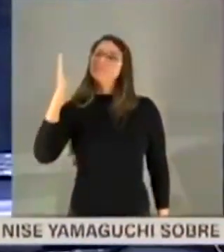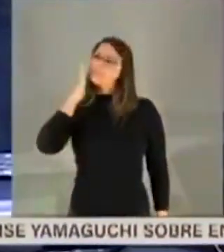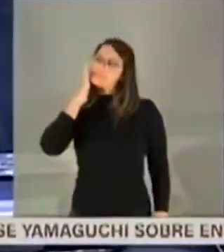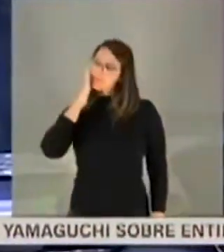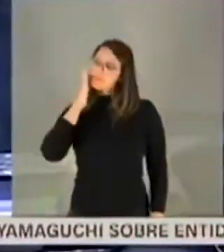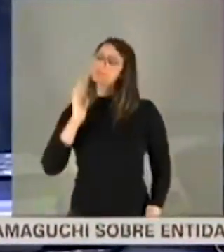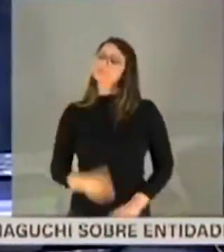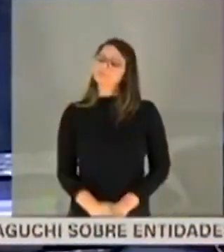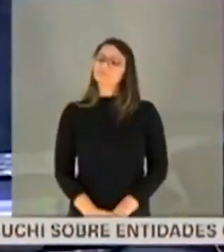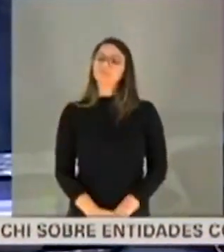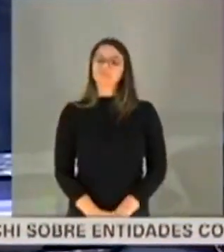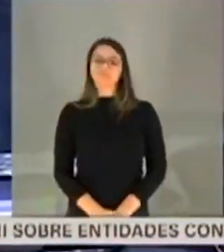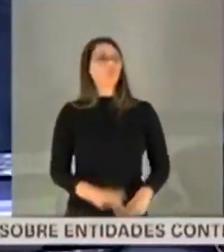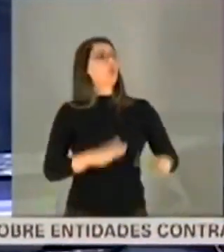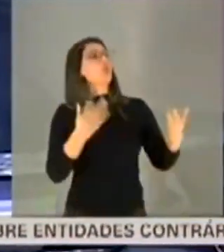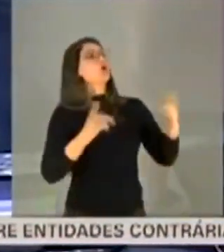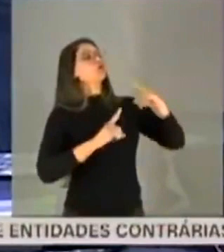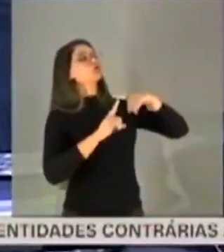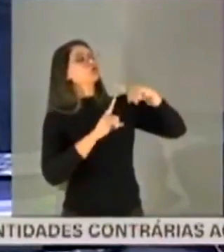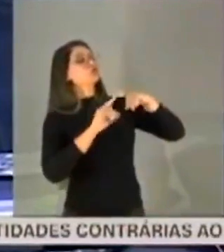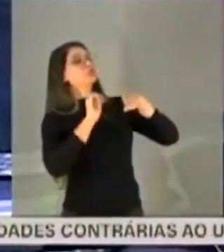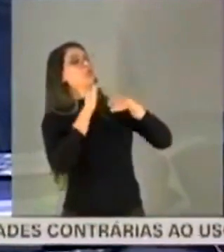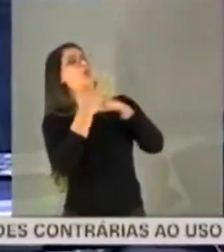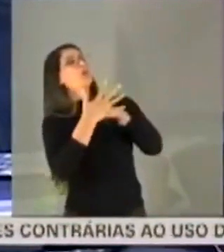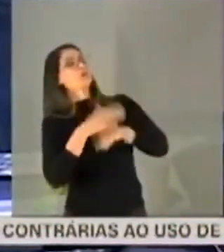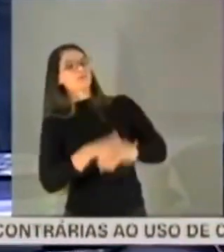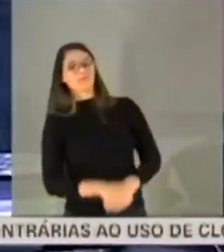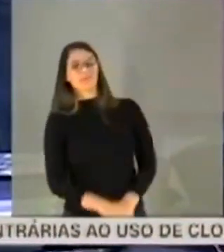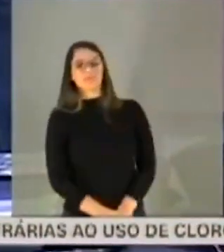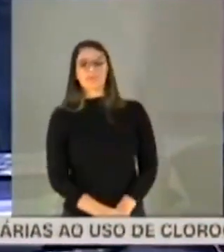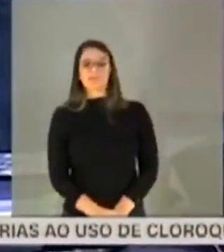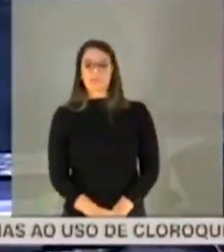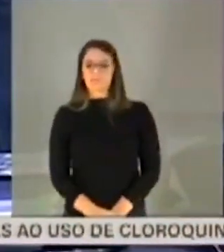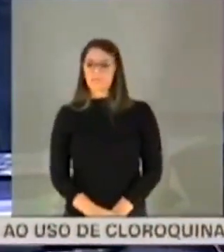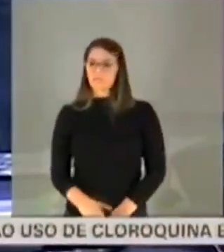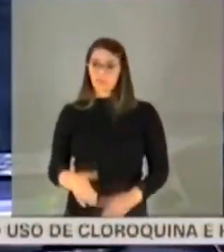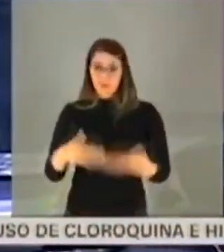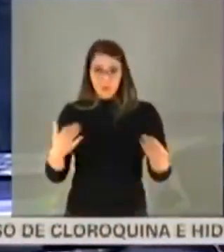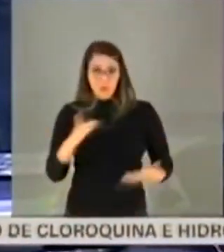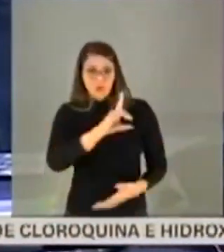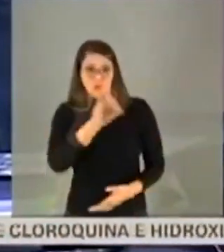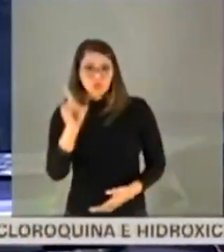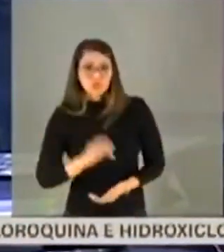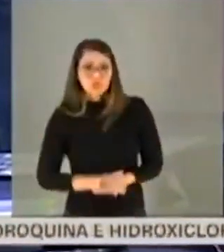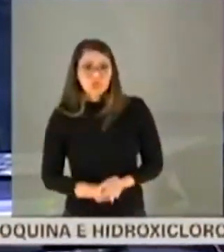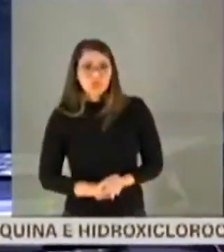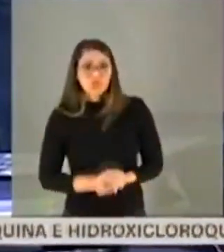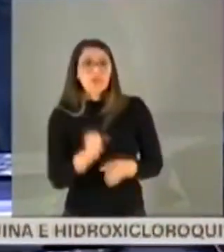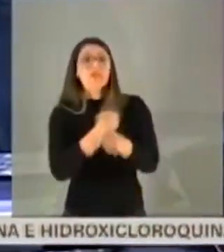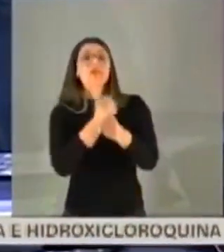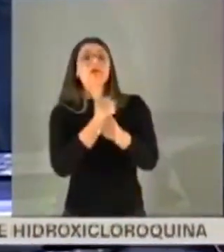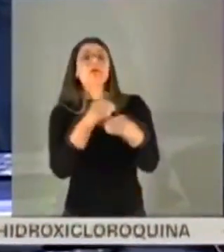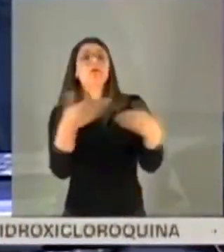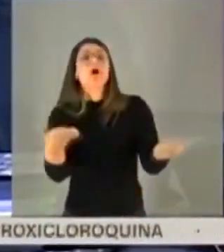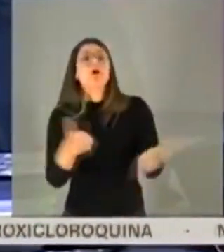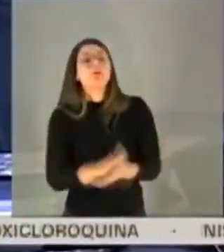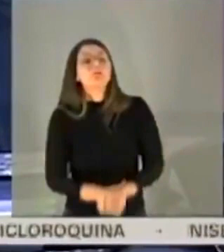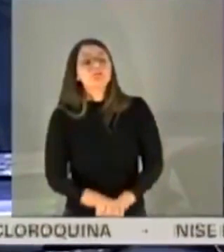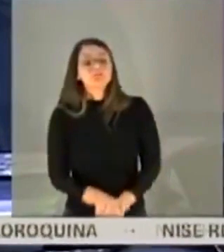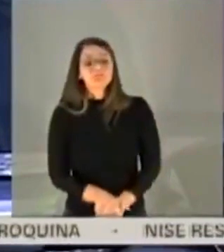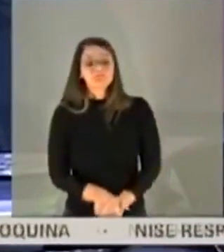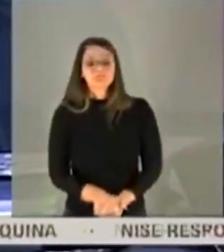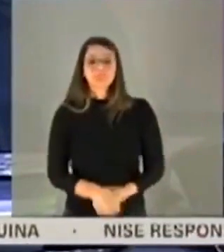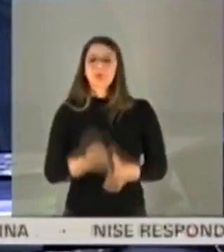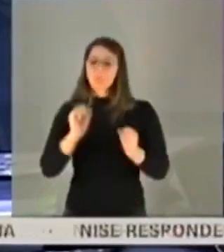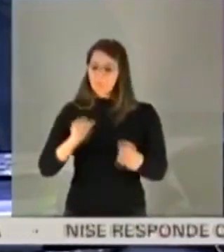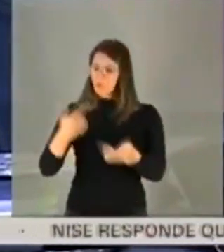E que tipo de coronavírus foi? Exatamente. Diga o número, diga o ano. Tem. Pode